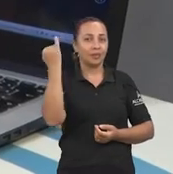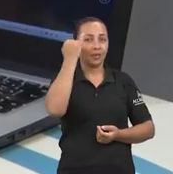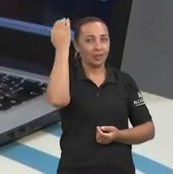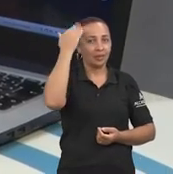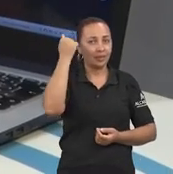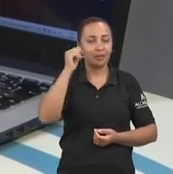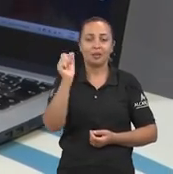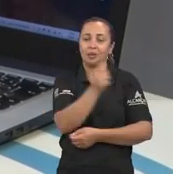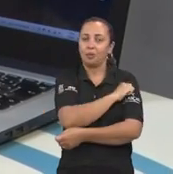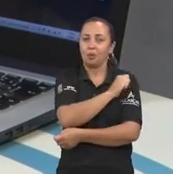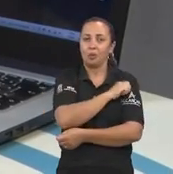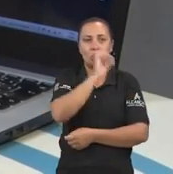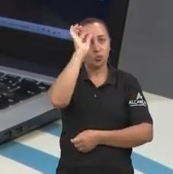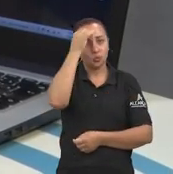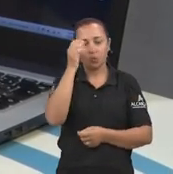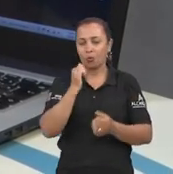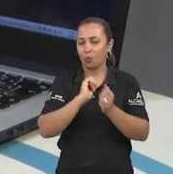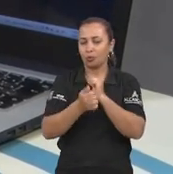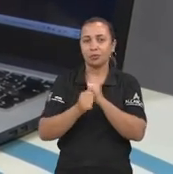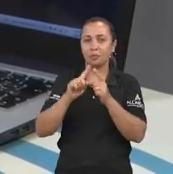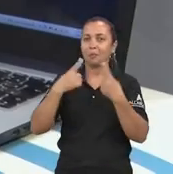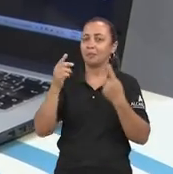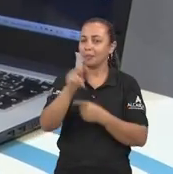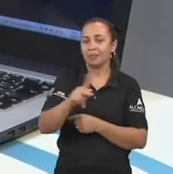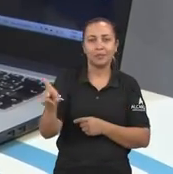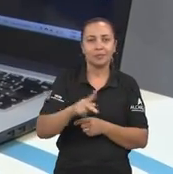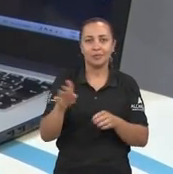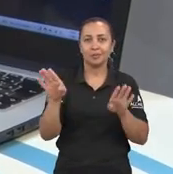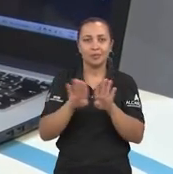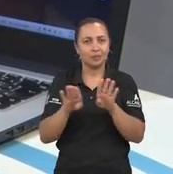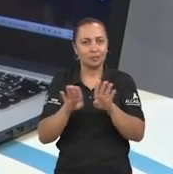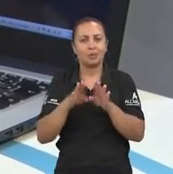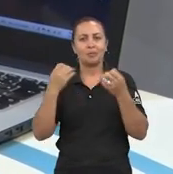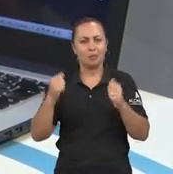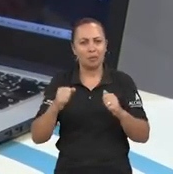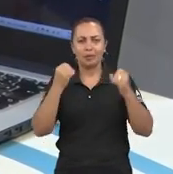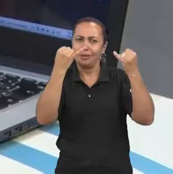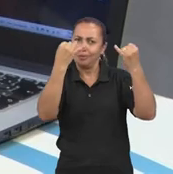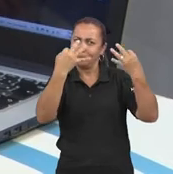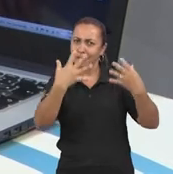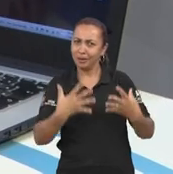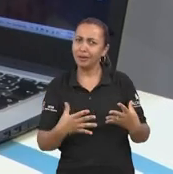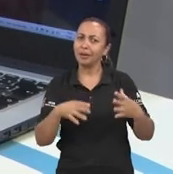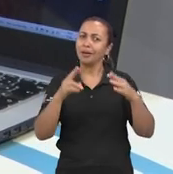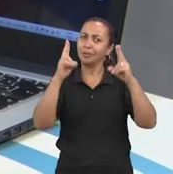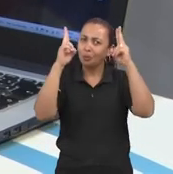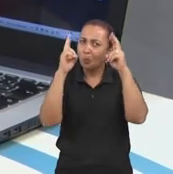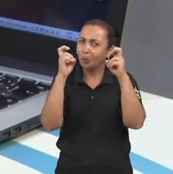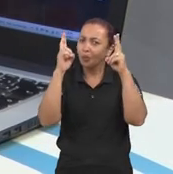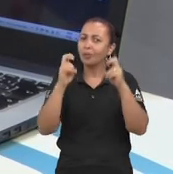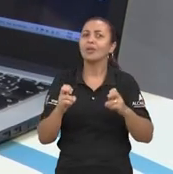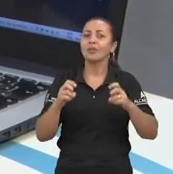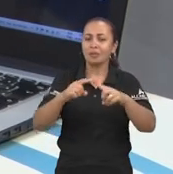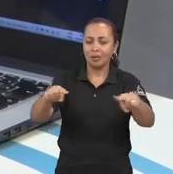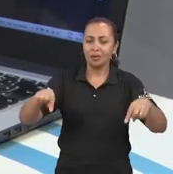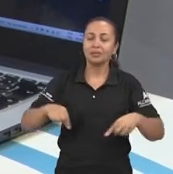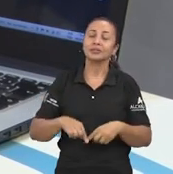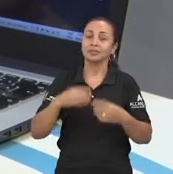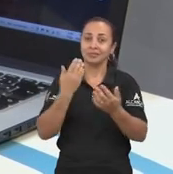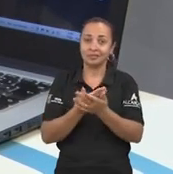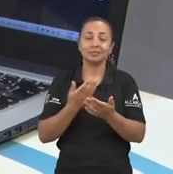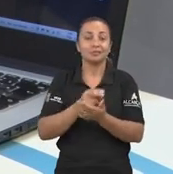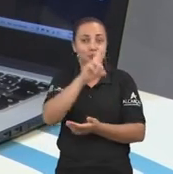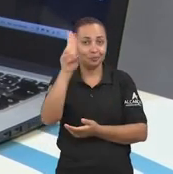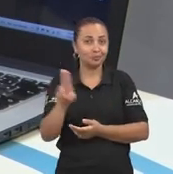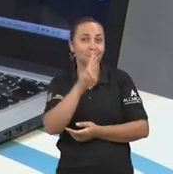ressaltar aqui que o aluno não só ele vai jogar isso aqui mais um professor ele pode estar explicando o assunto o assunto em sala de aula